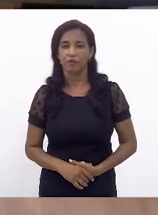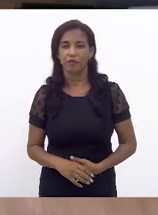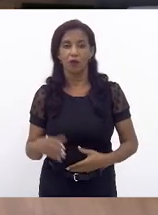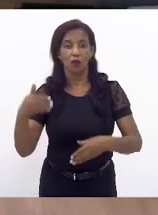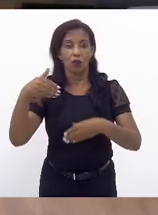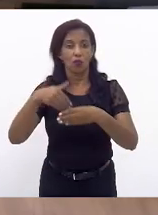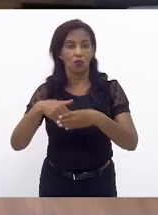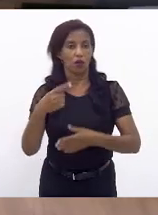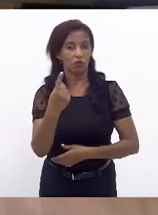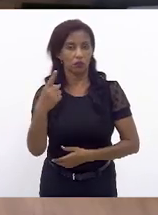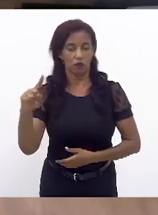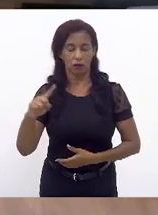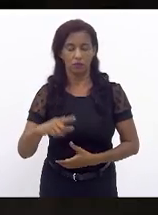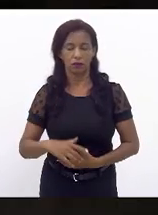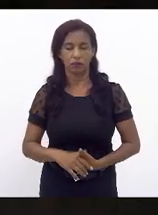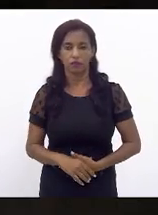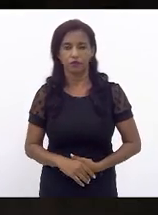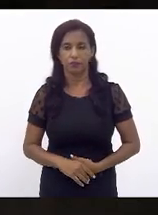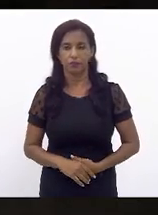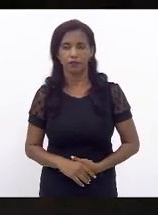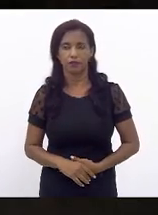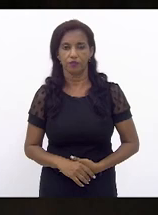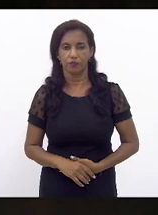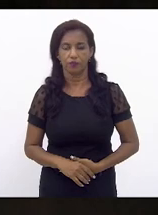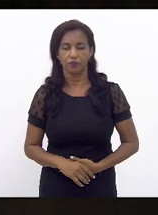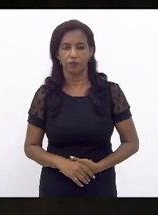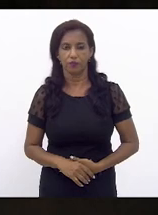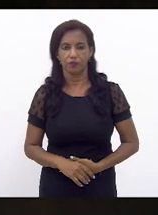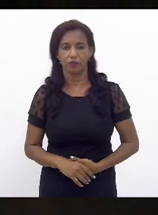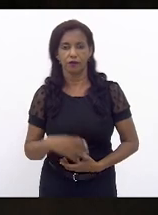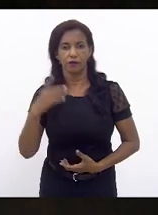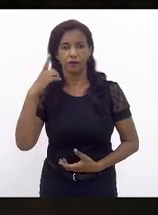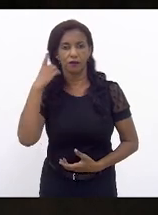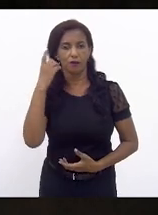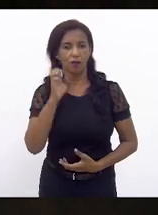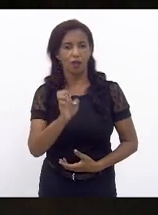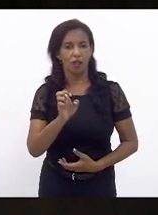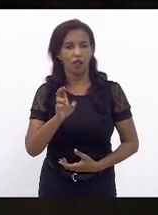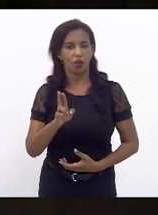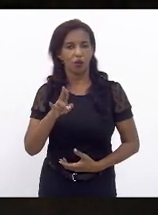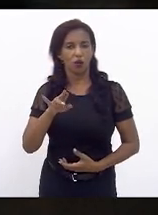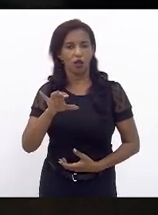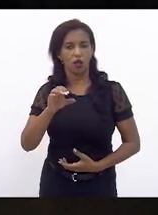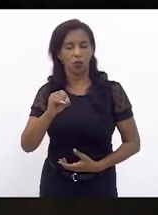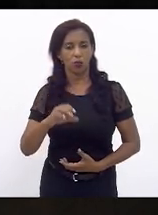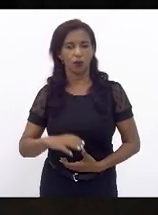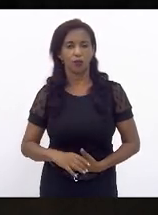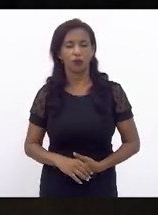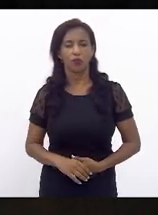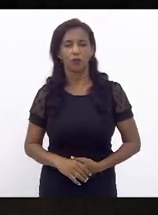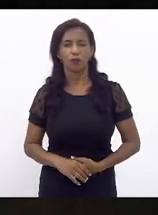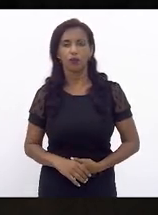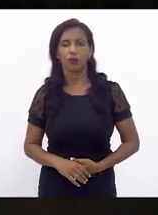Voto não. Deputada enfermeira Rejane, vota não. Deputado Eurico Júnior.